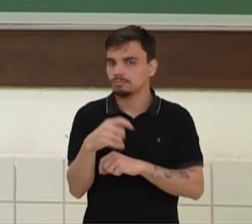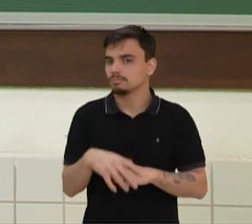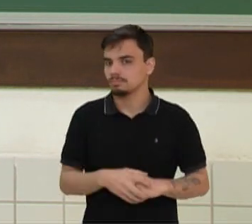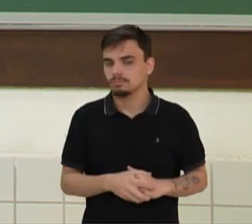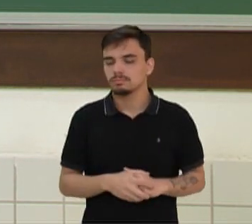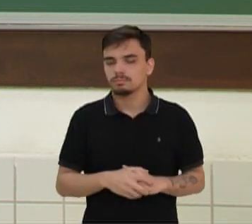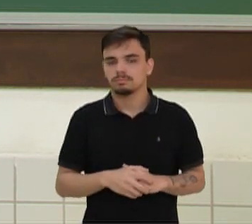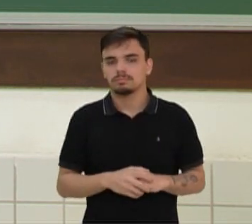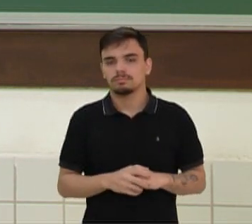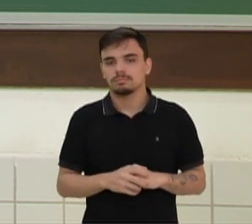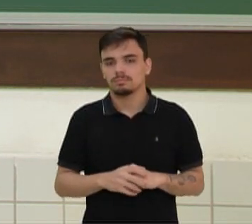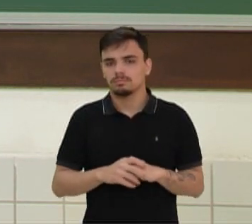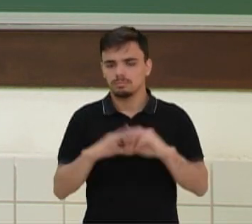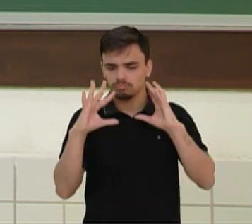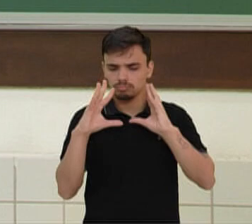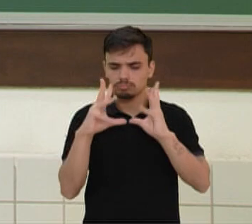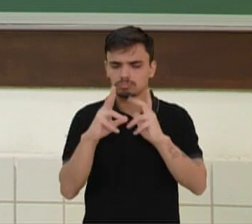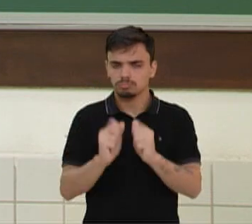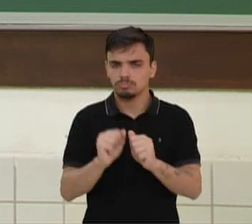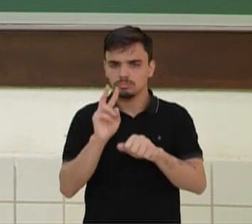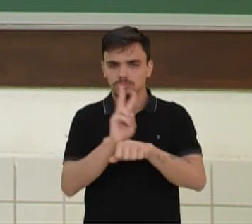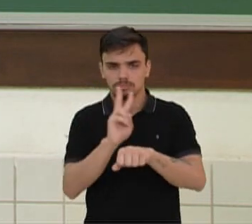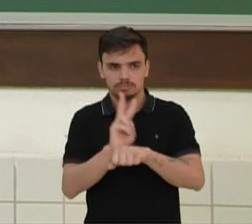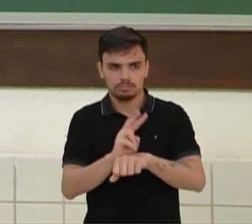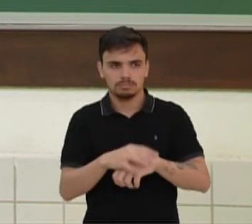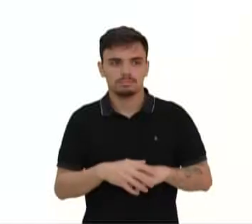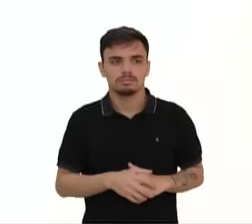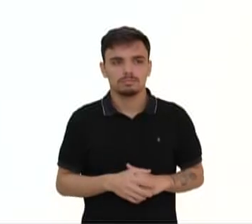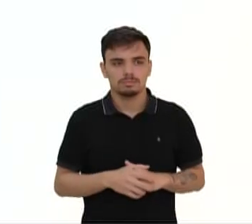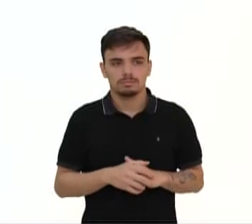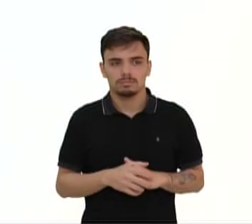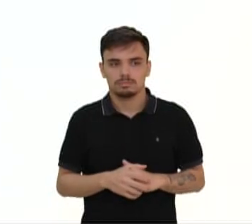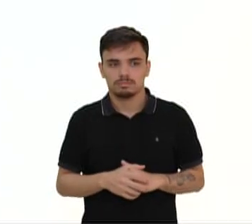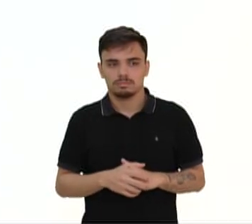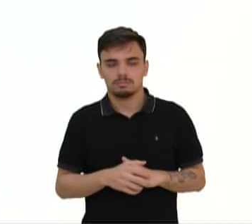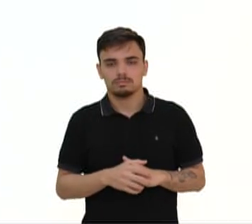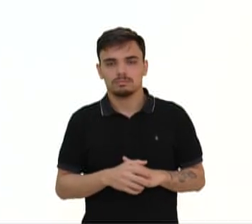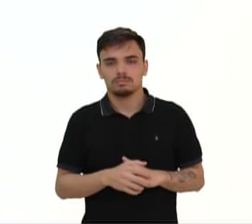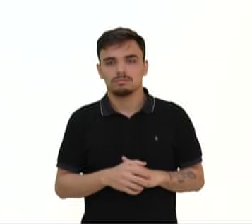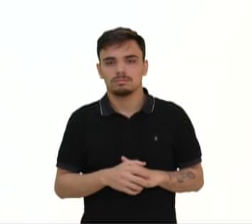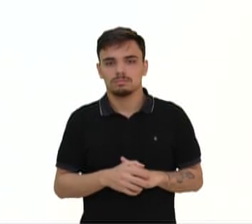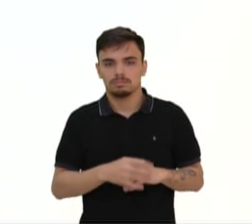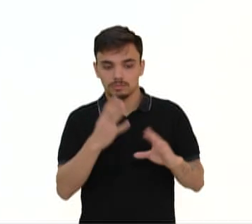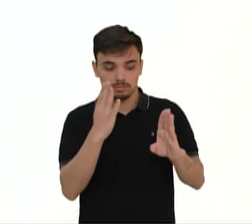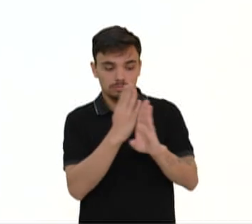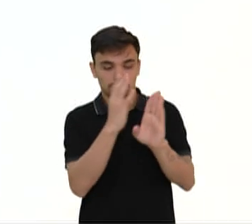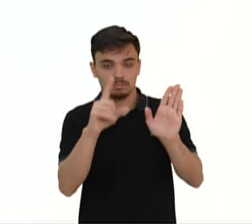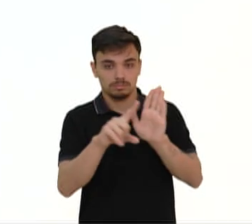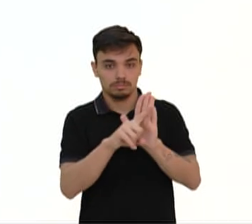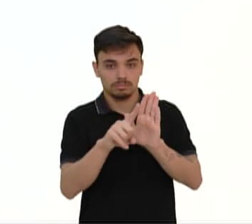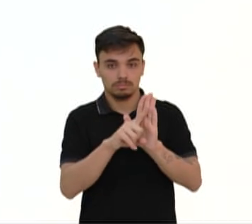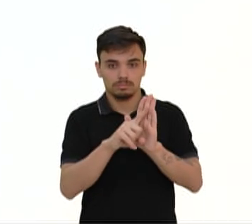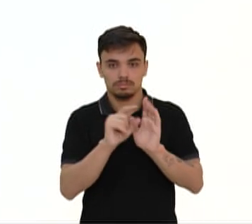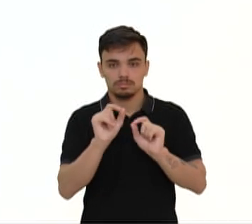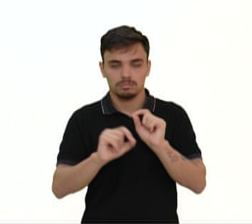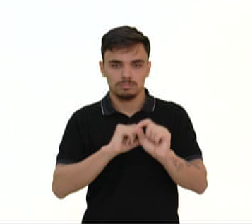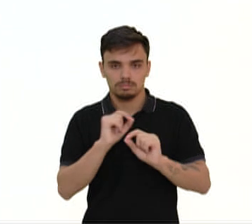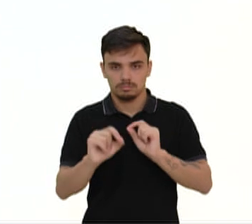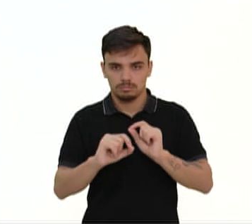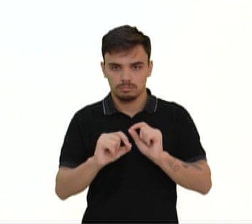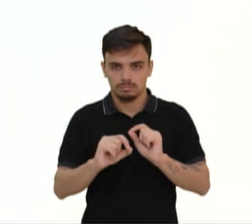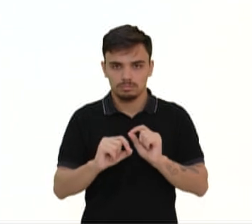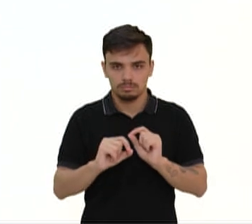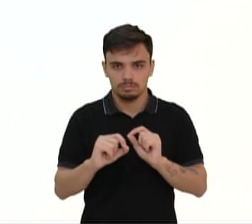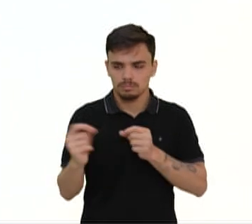Então, assim, todo cuidado. Então, nós localizamos, né, a expressão, né? volta